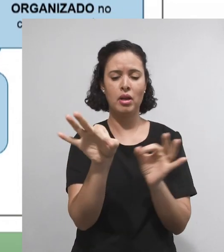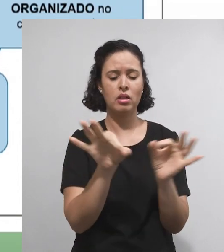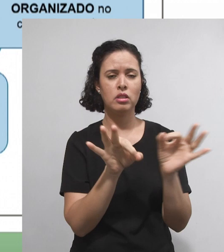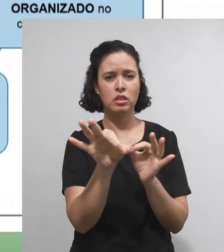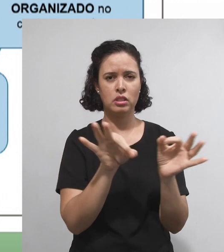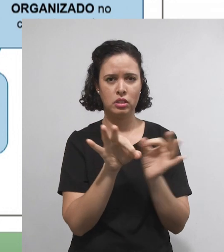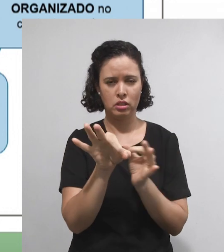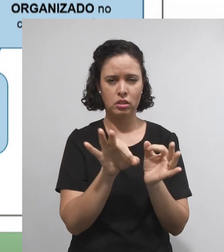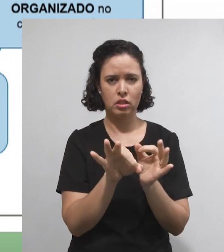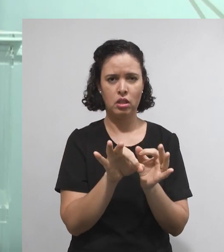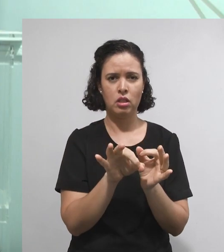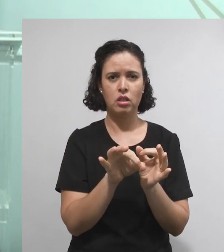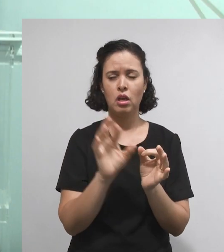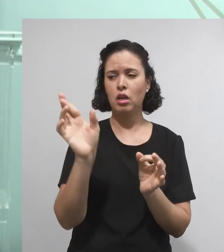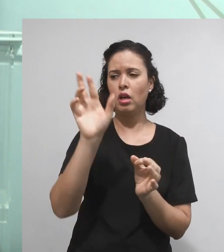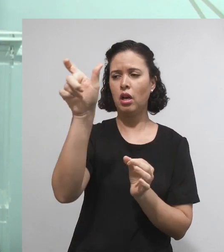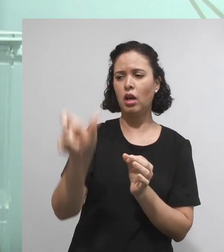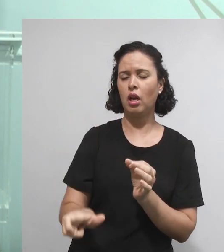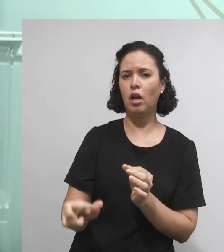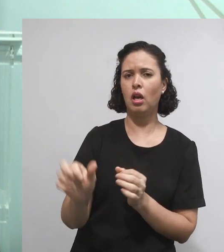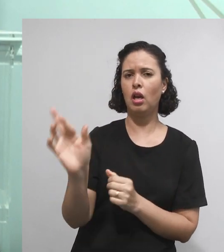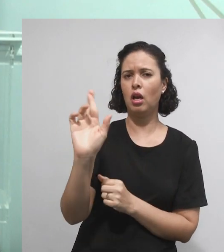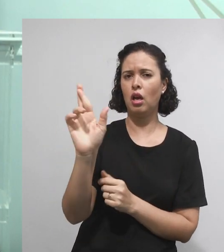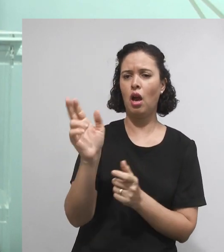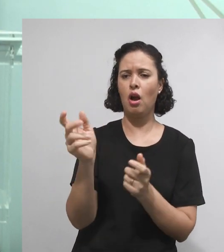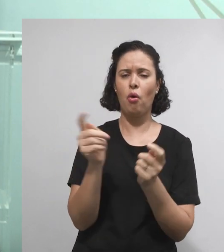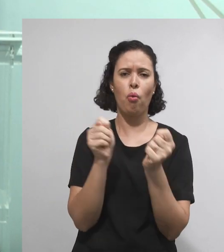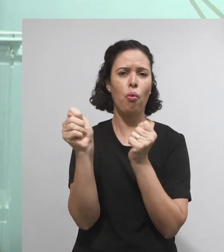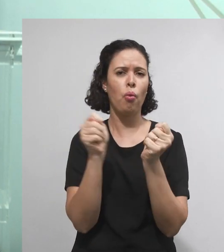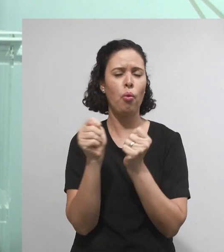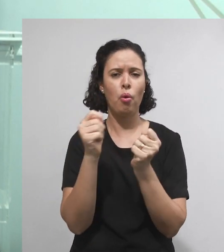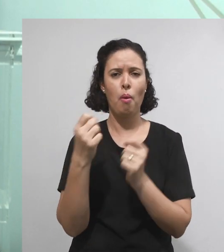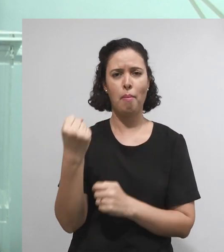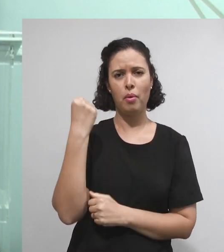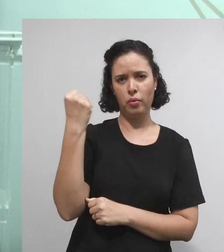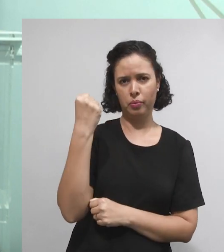serve? Quem está controlando o poder de